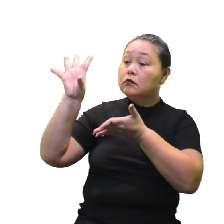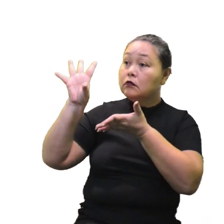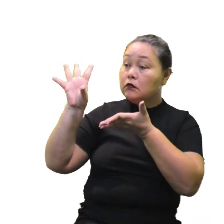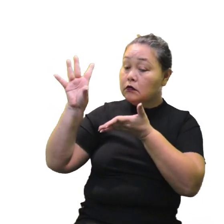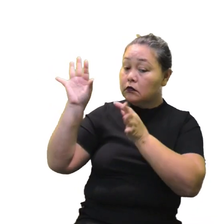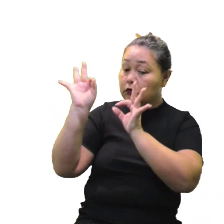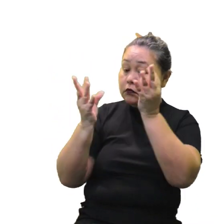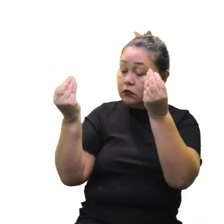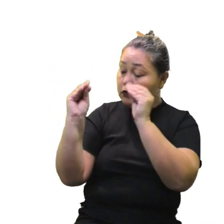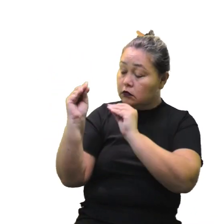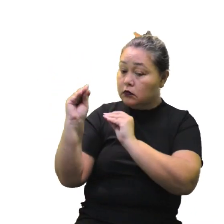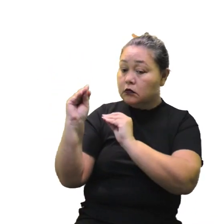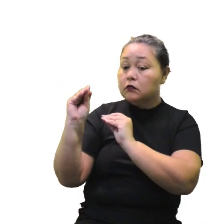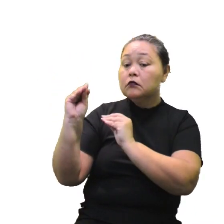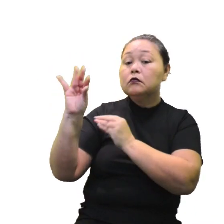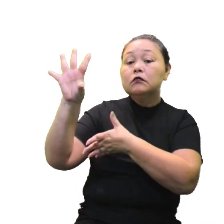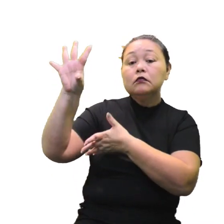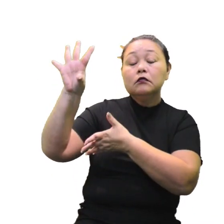Constituem